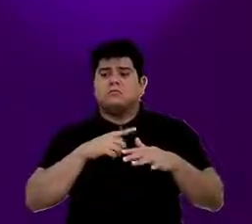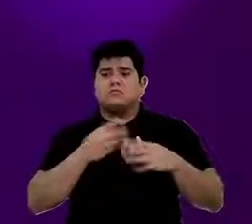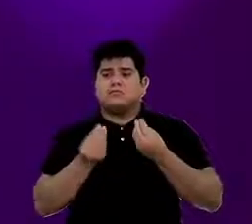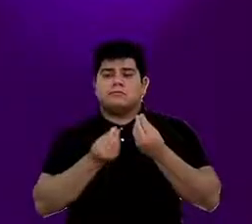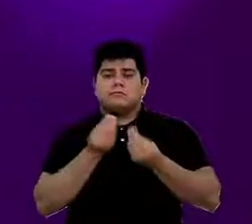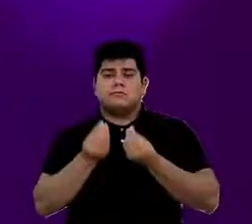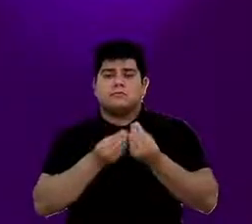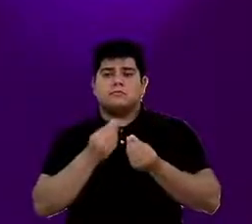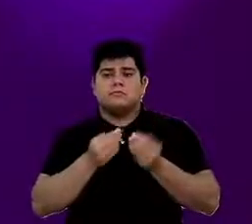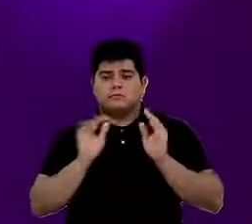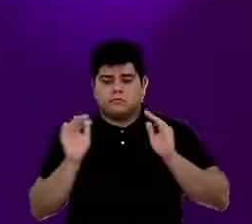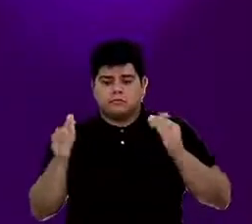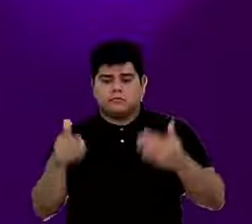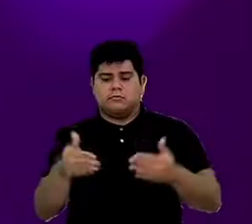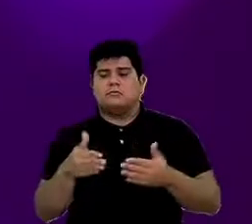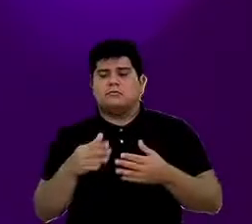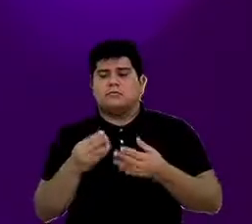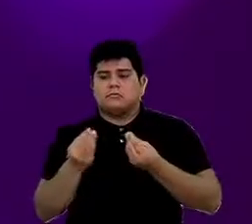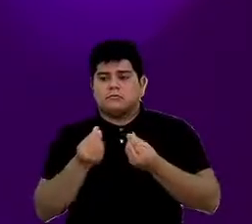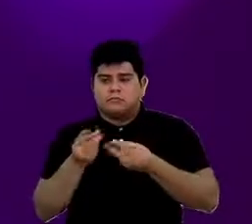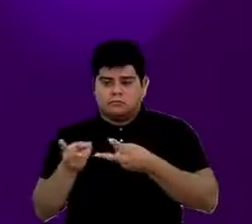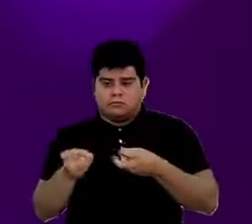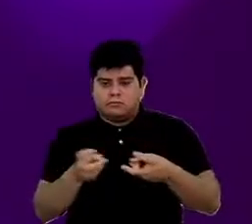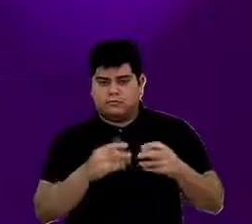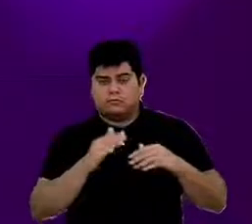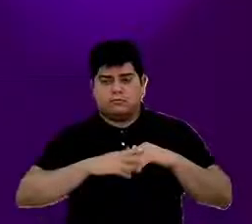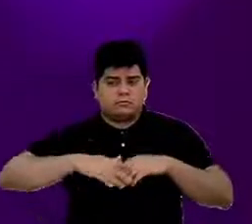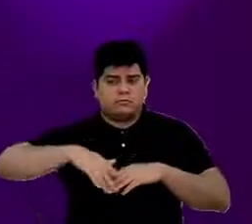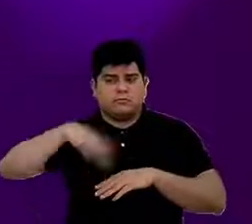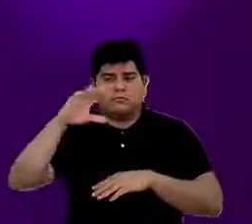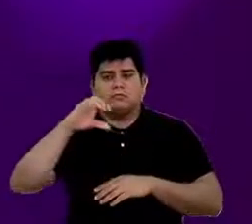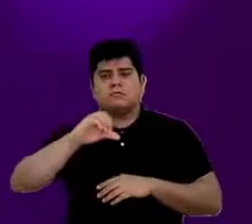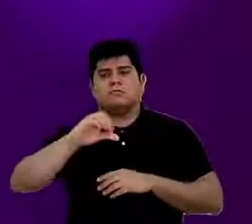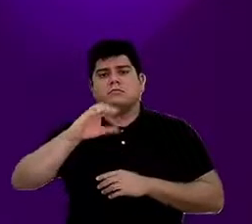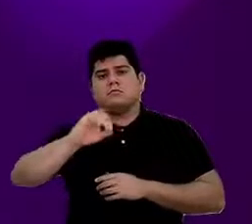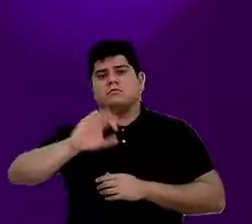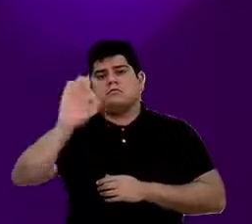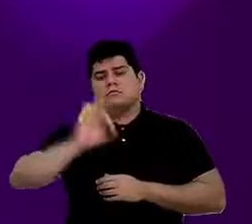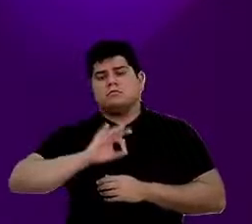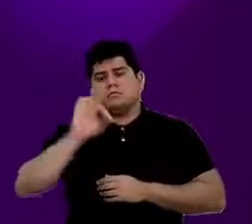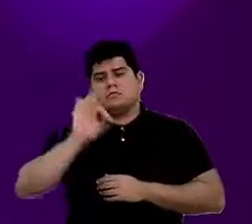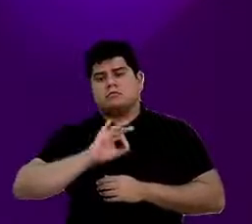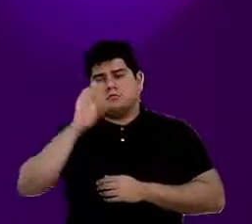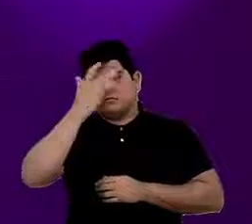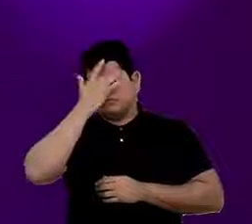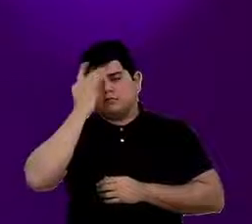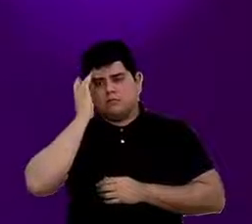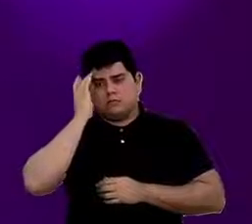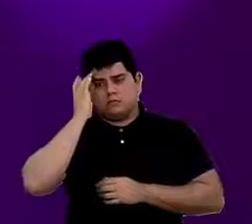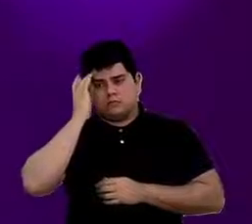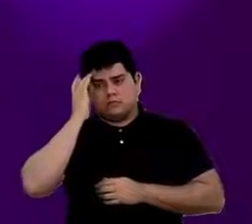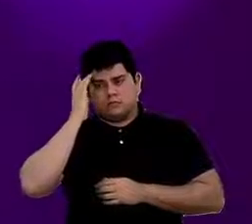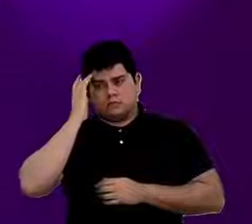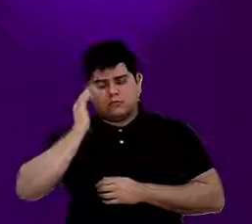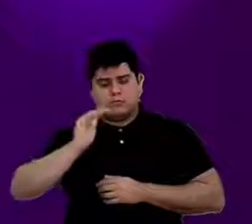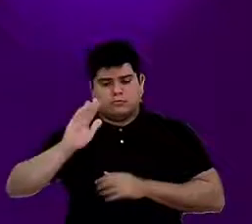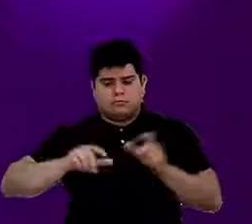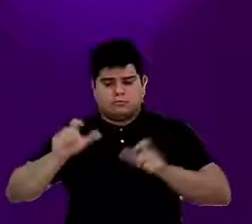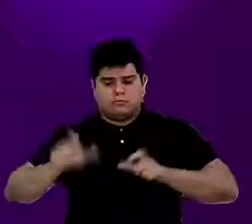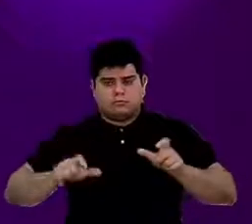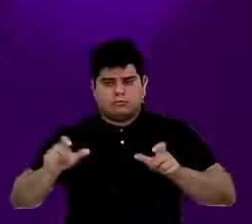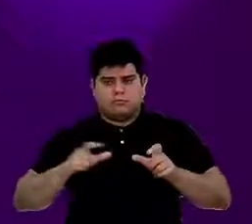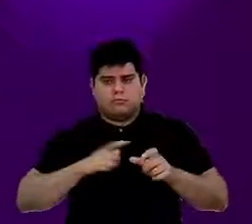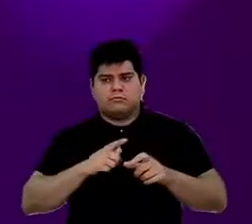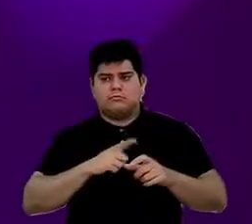sensibilidade, especificidade e acurácia superiores a 90% em populações de baixa prevalência. Devido ao